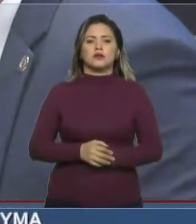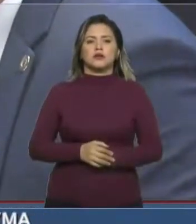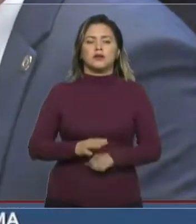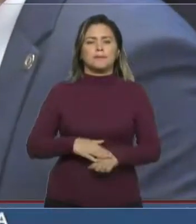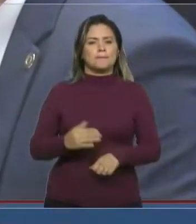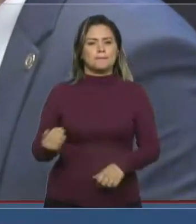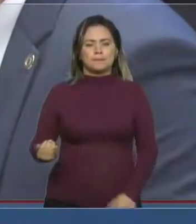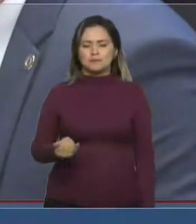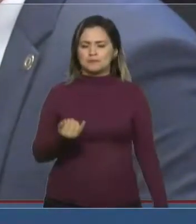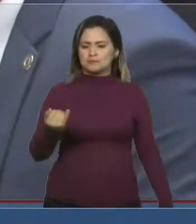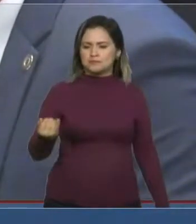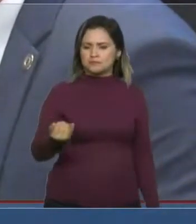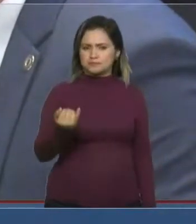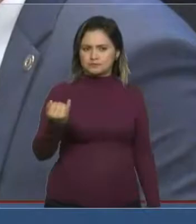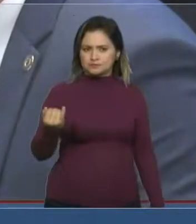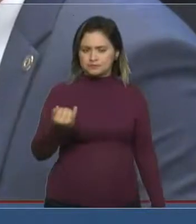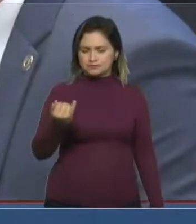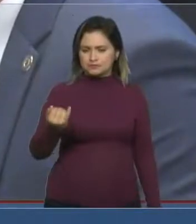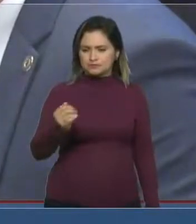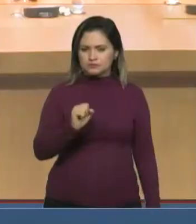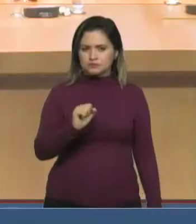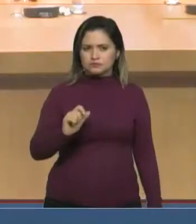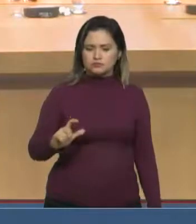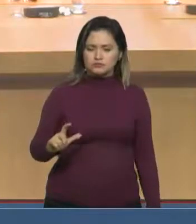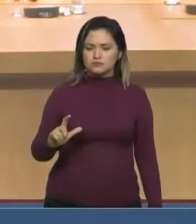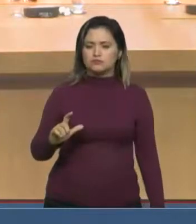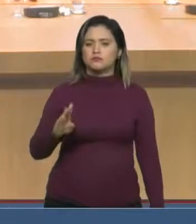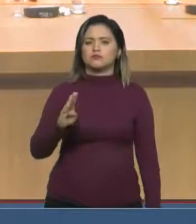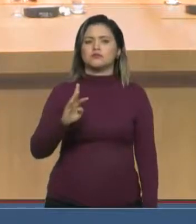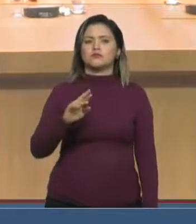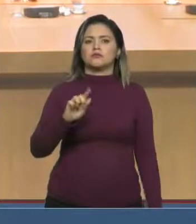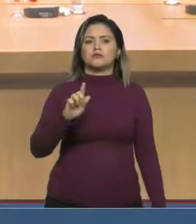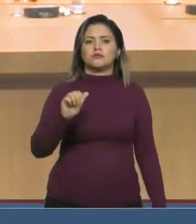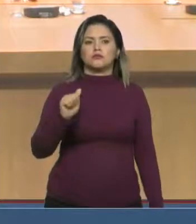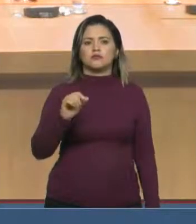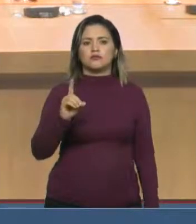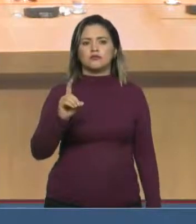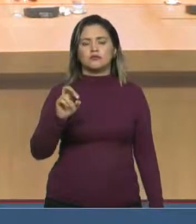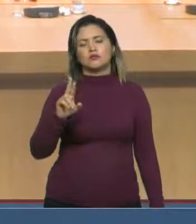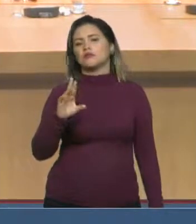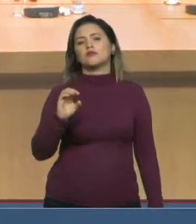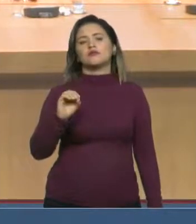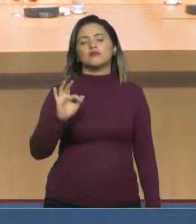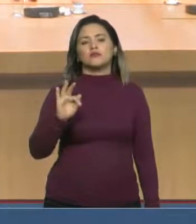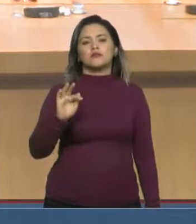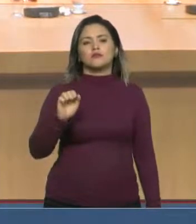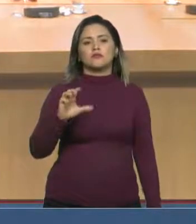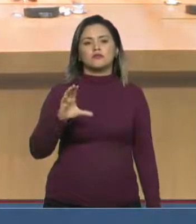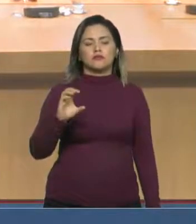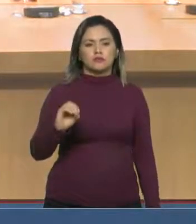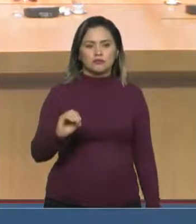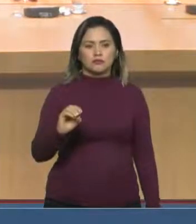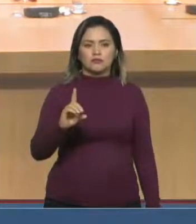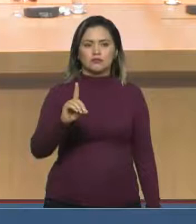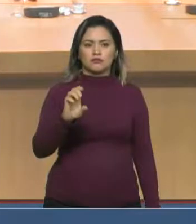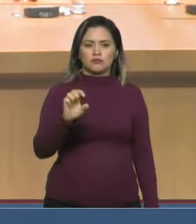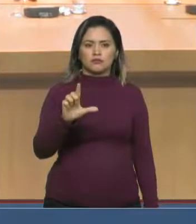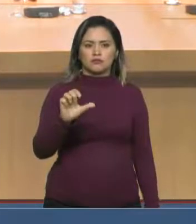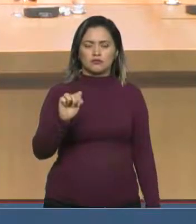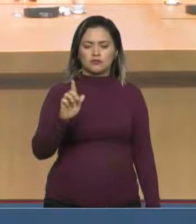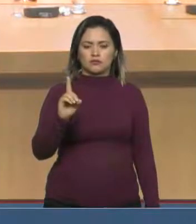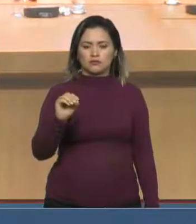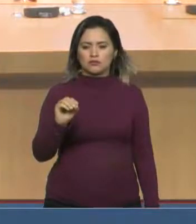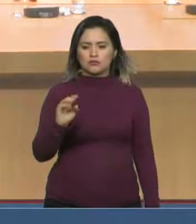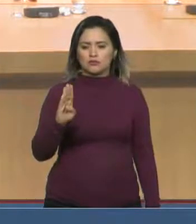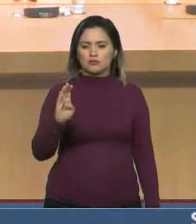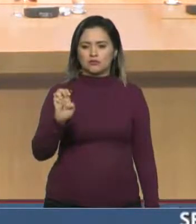São Luís. Medalha do Mérito Militar Brigadeiro Falcão, pela Polícia Militar do Maranhão. Delegado Benemérito da Associação de Delegados de